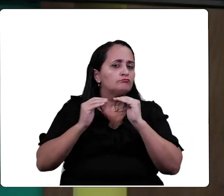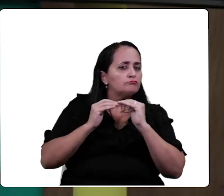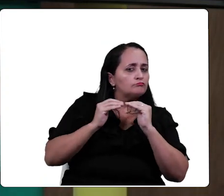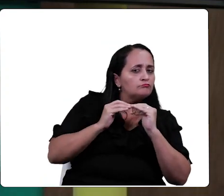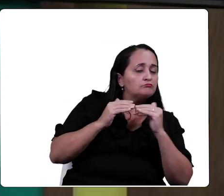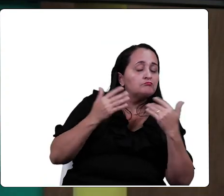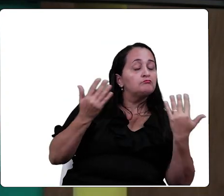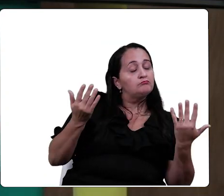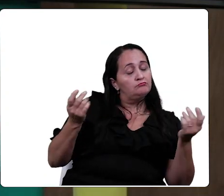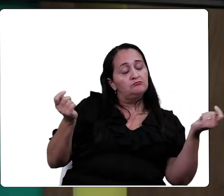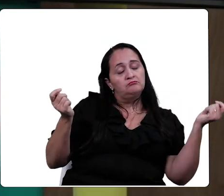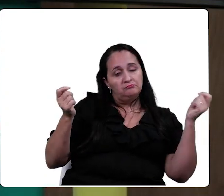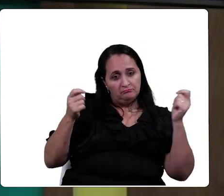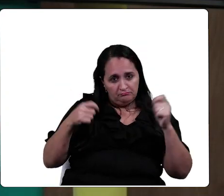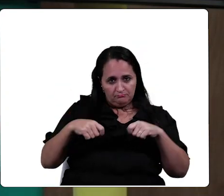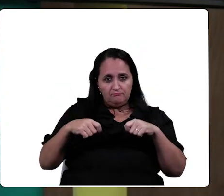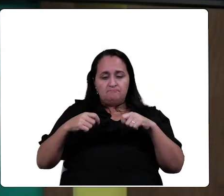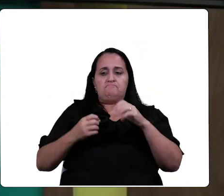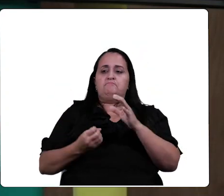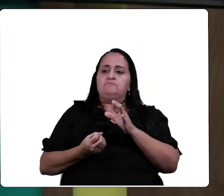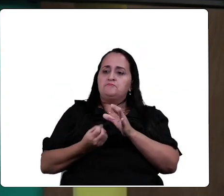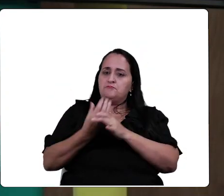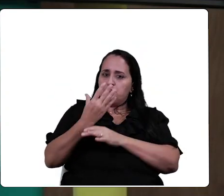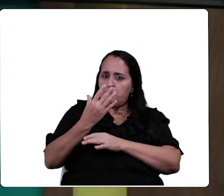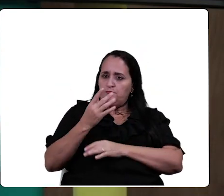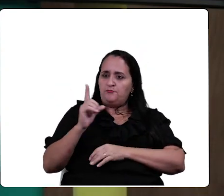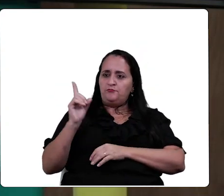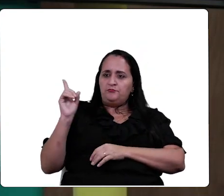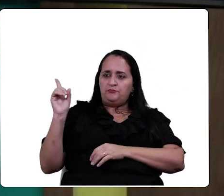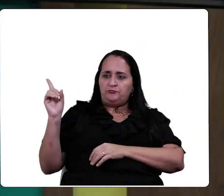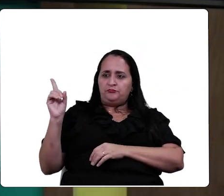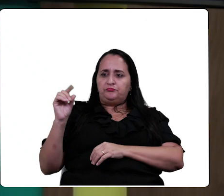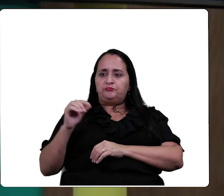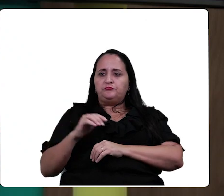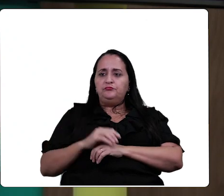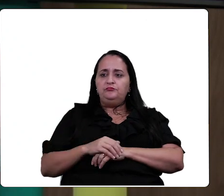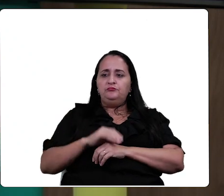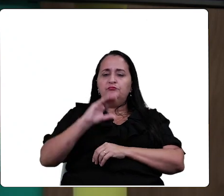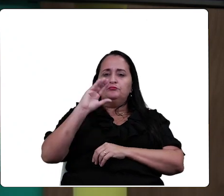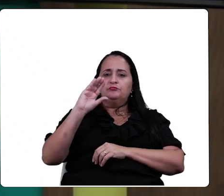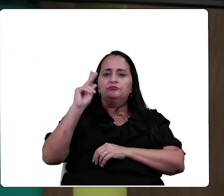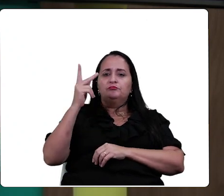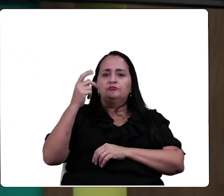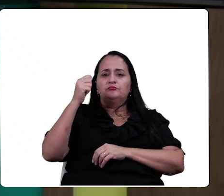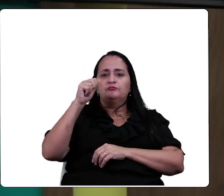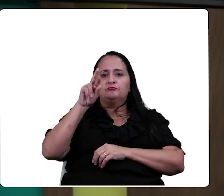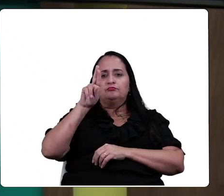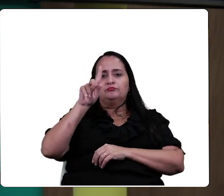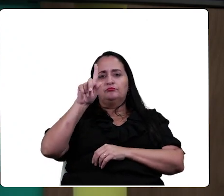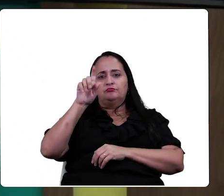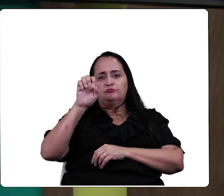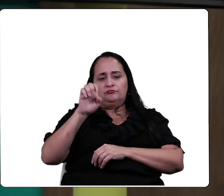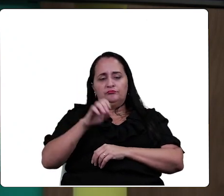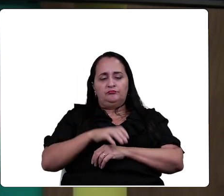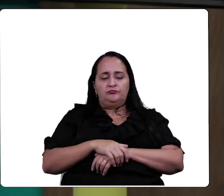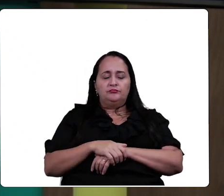que as charges foram e são feitas. Exatamente. Vamos fazer a